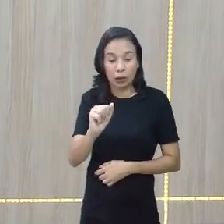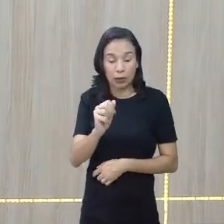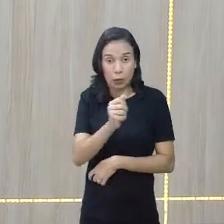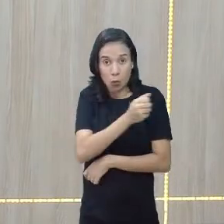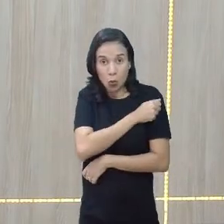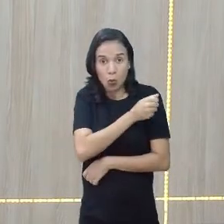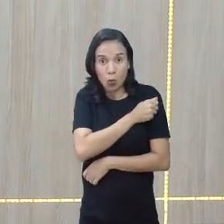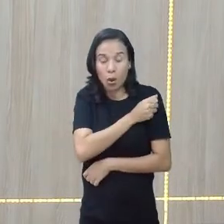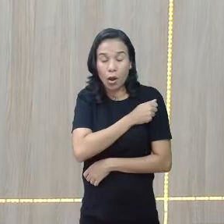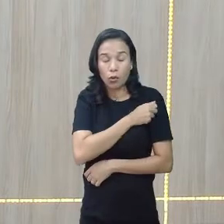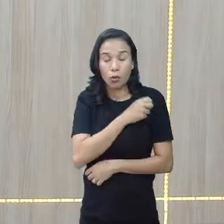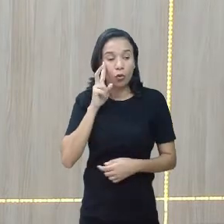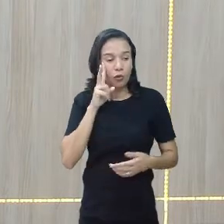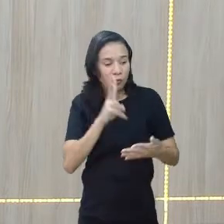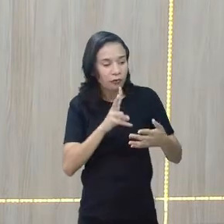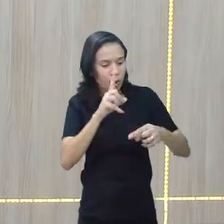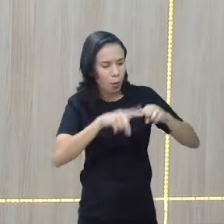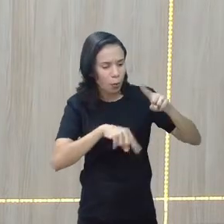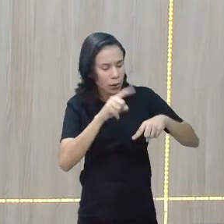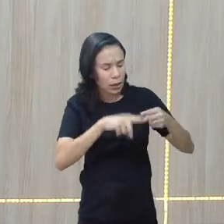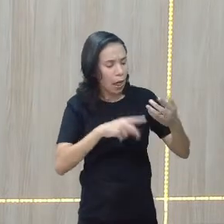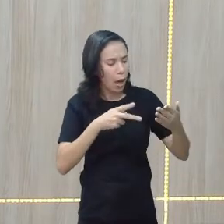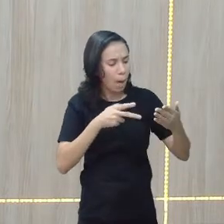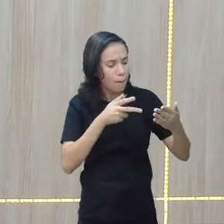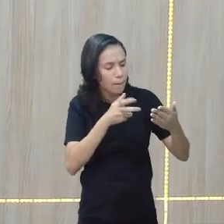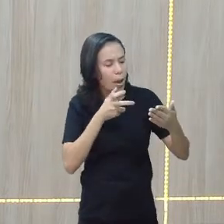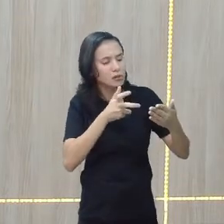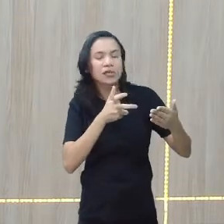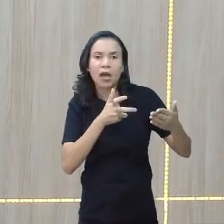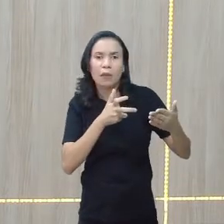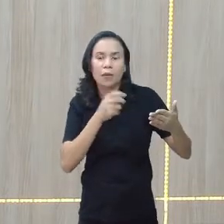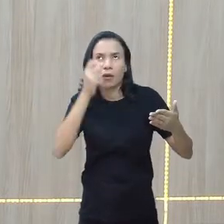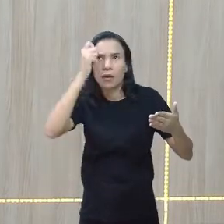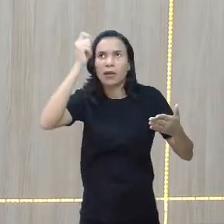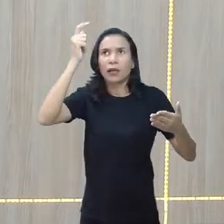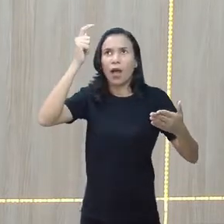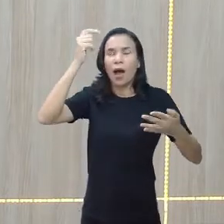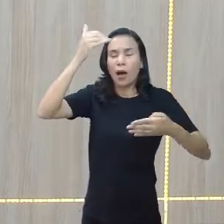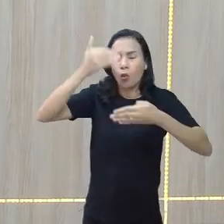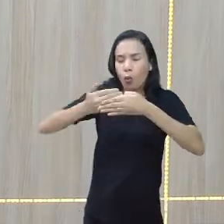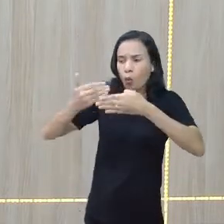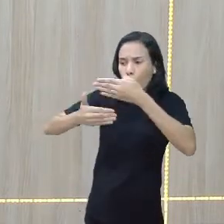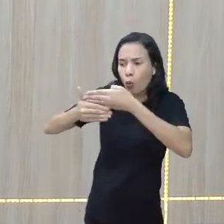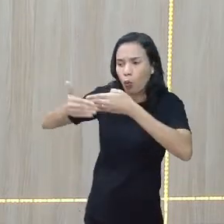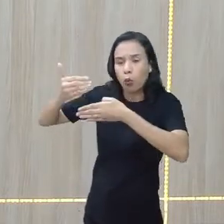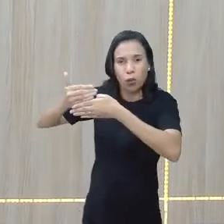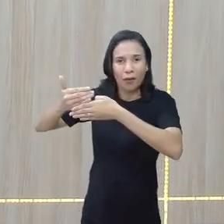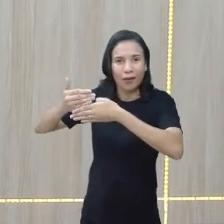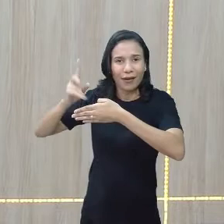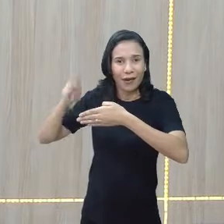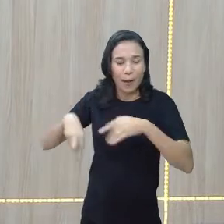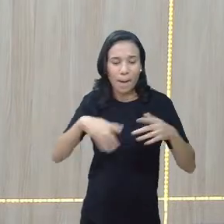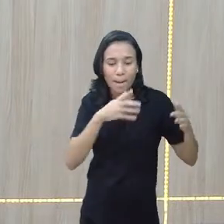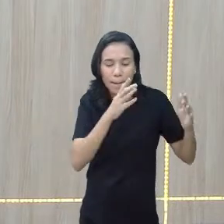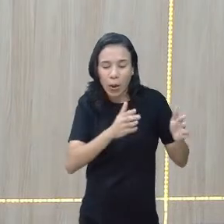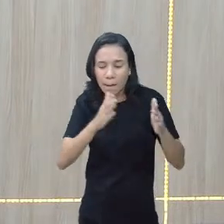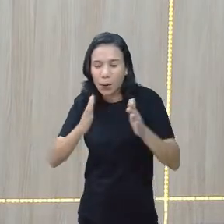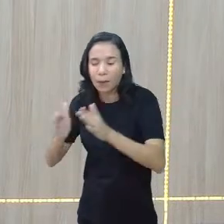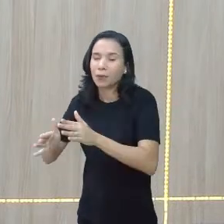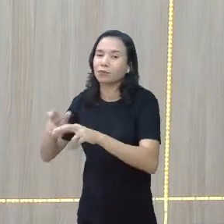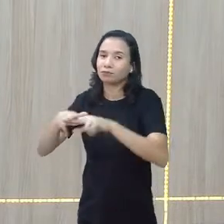material, percebe, projeta e estrutura e constrói um produto. Então, os jogos